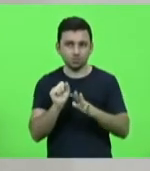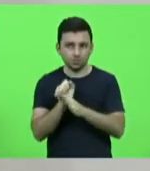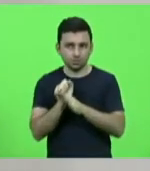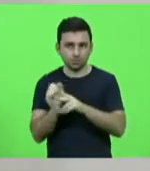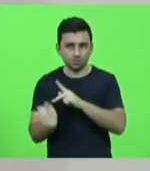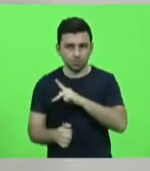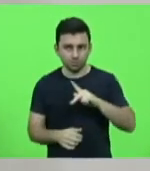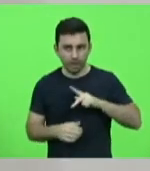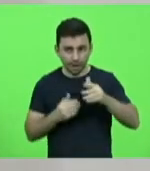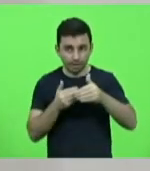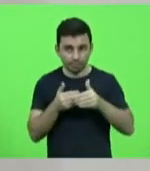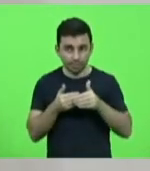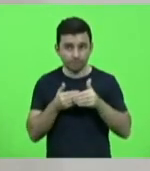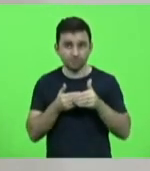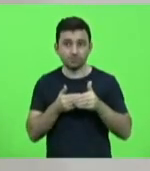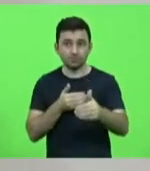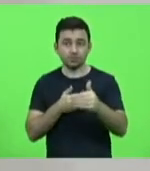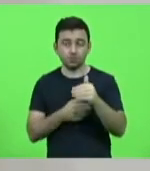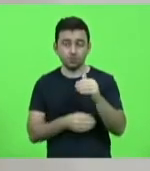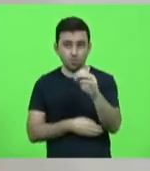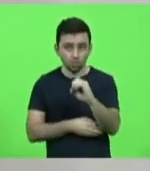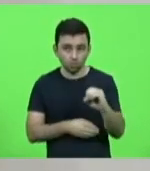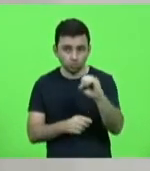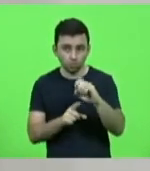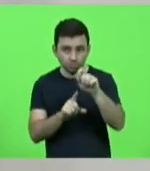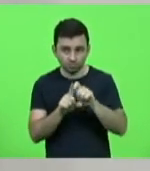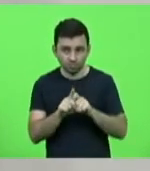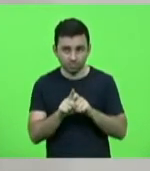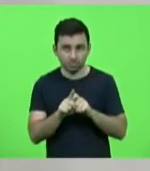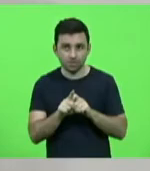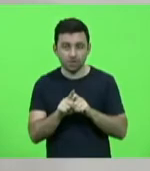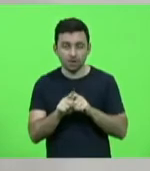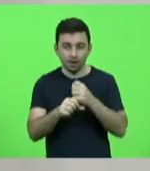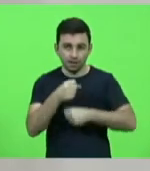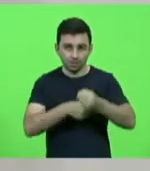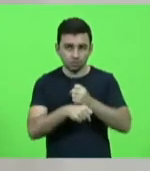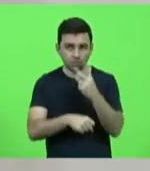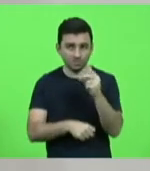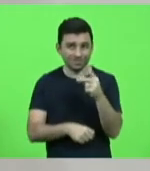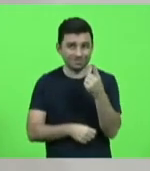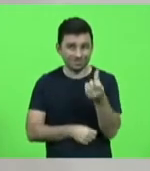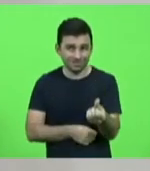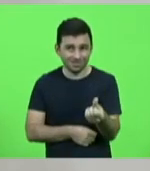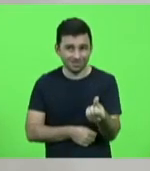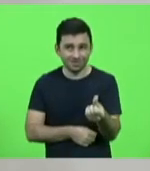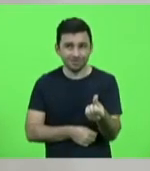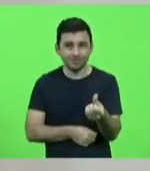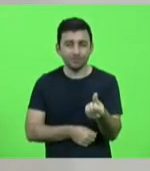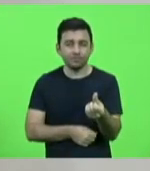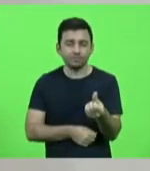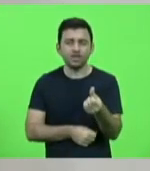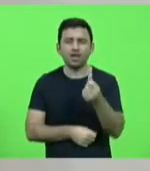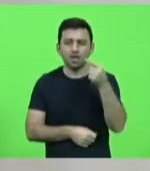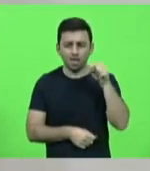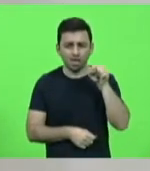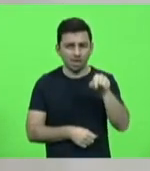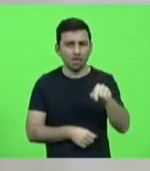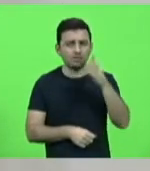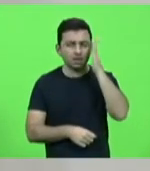a partir de outubro de 2016, entrou sabendo que